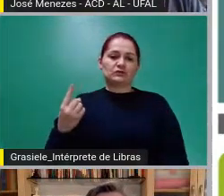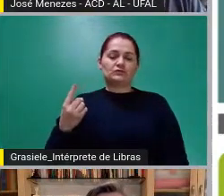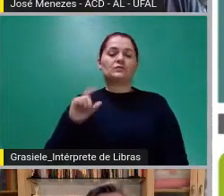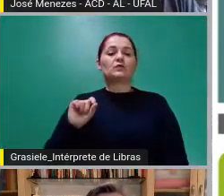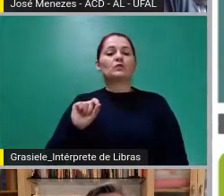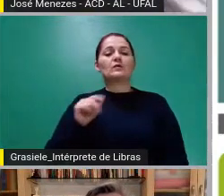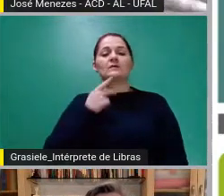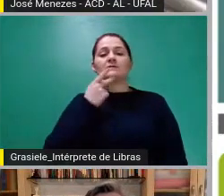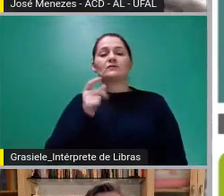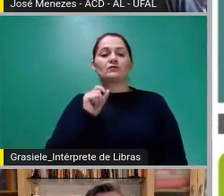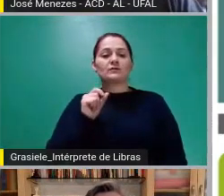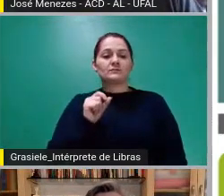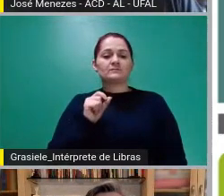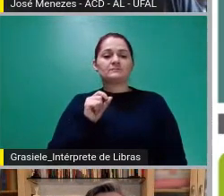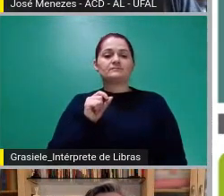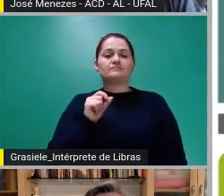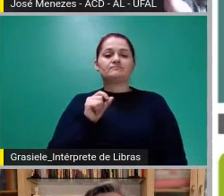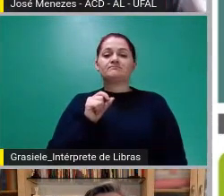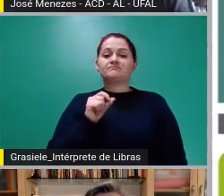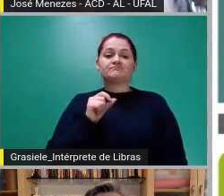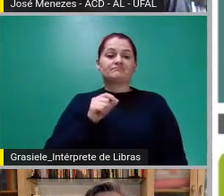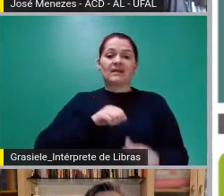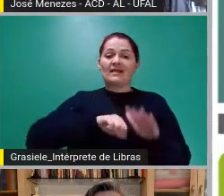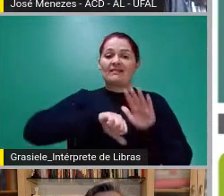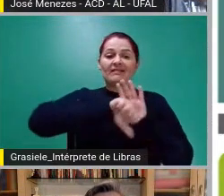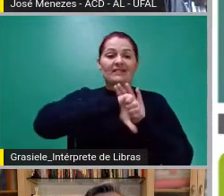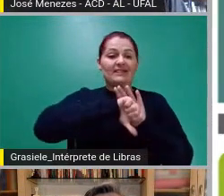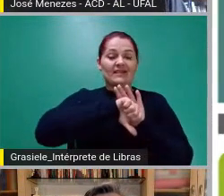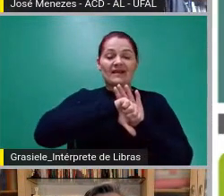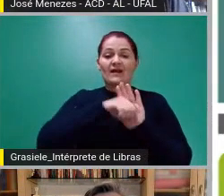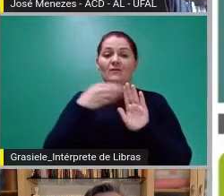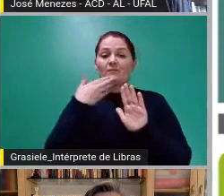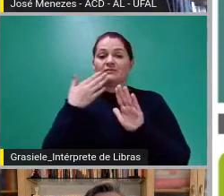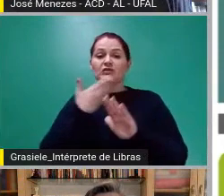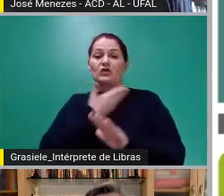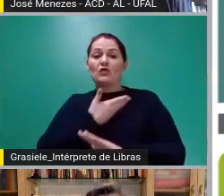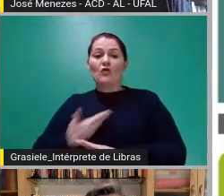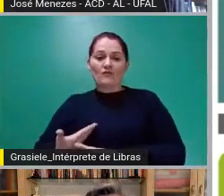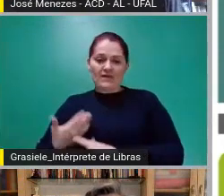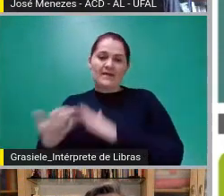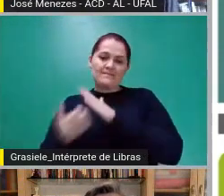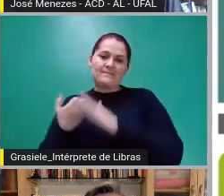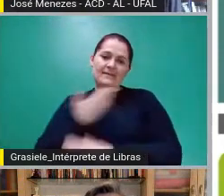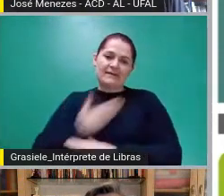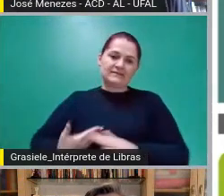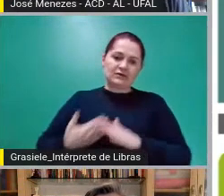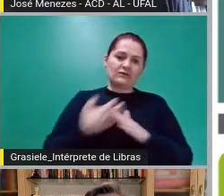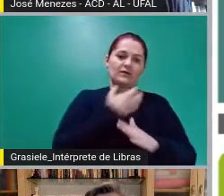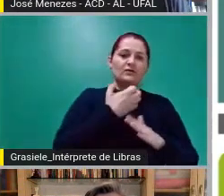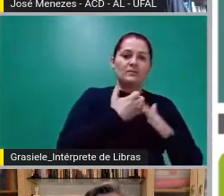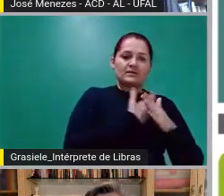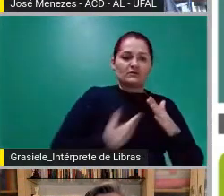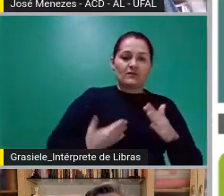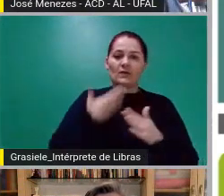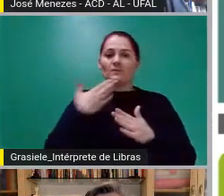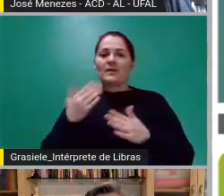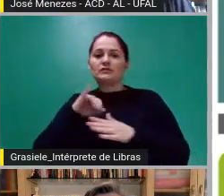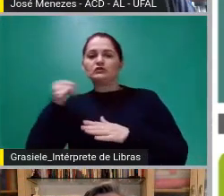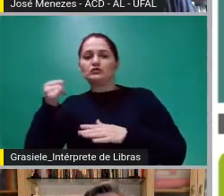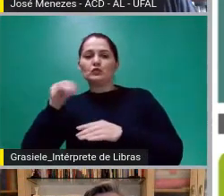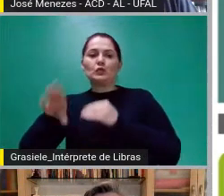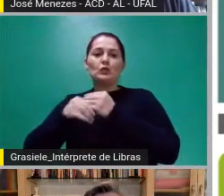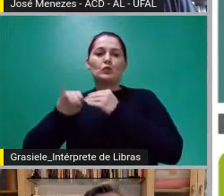era ilegal cobrar entre entes estatais juros sobre juros. Pois bem, os governadores todos, ao invés